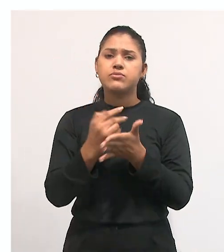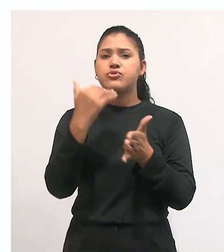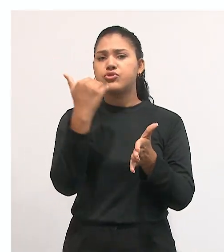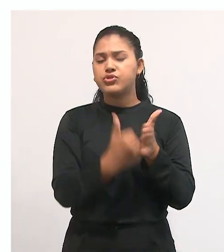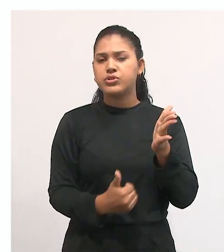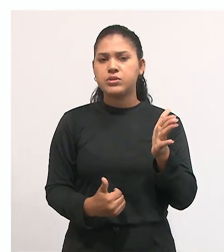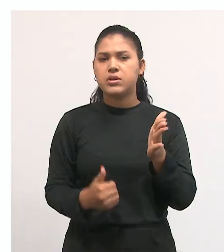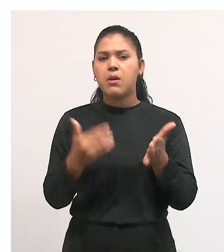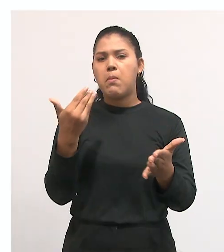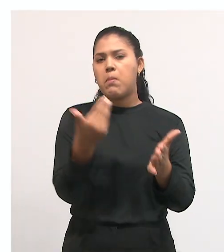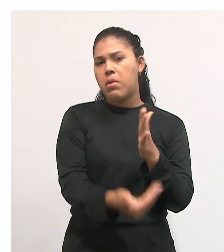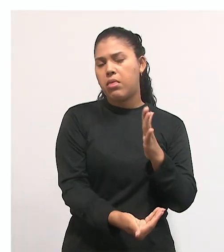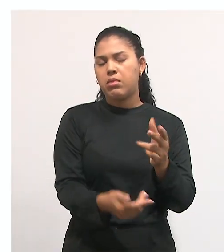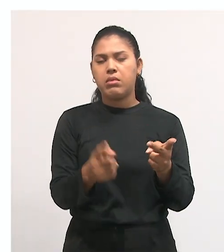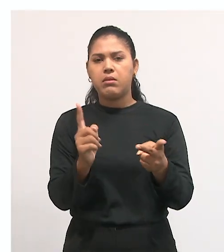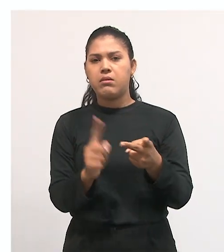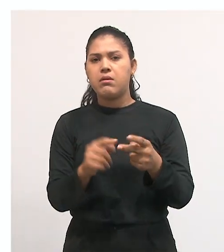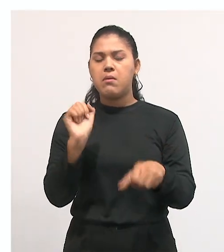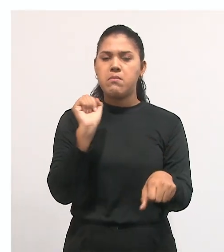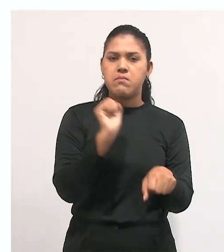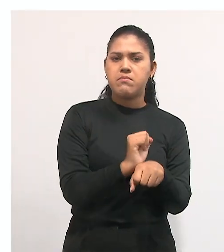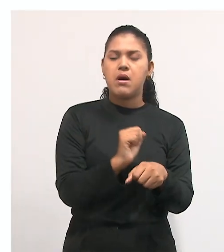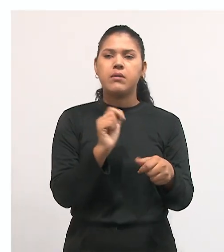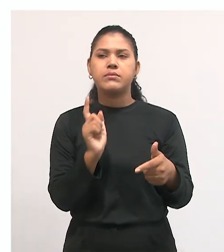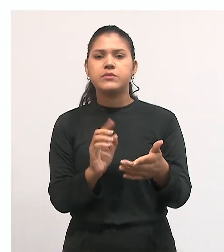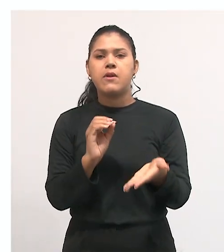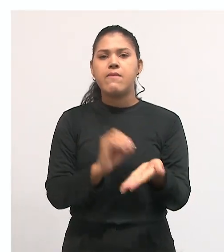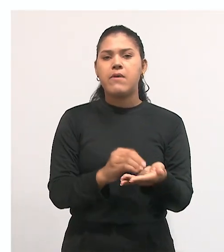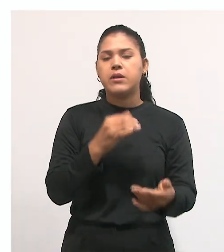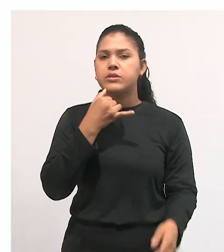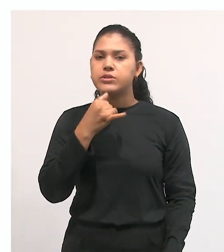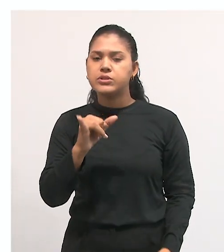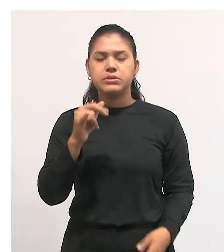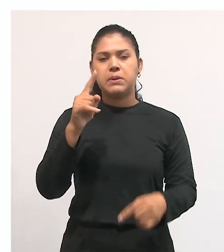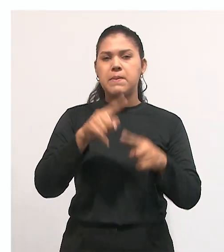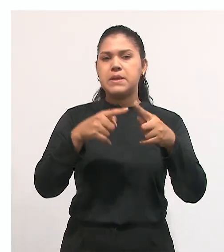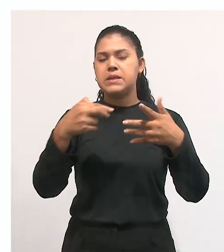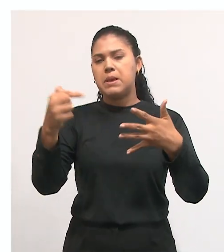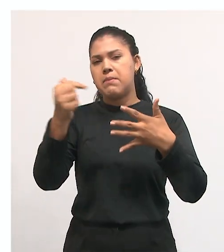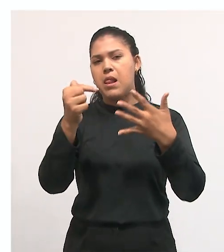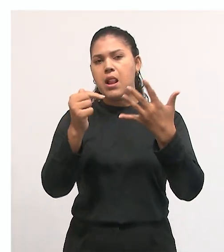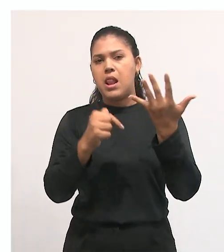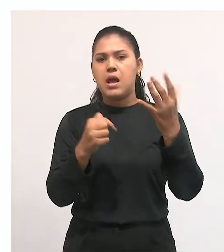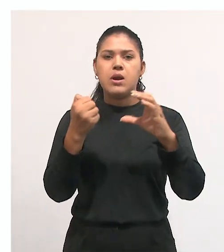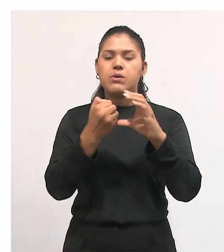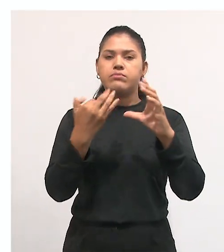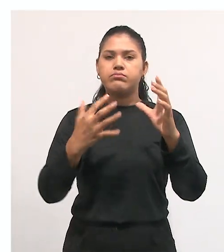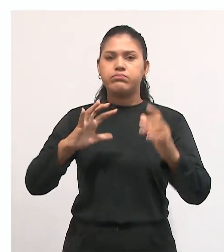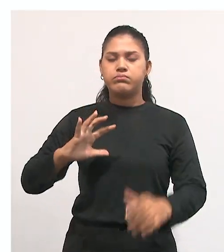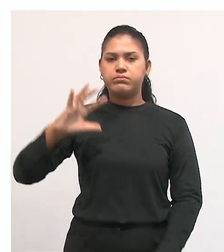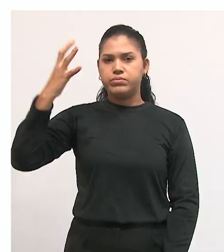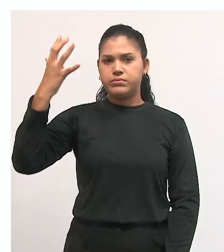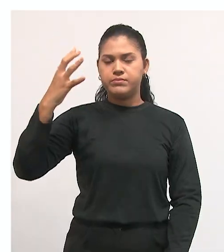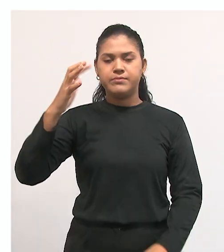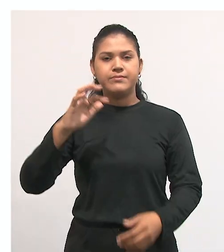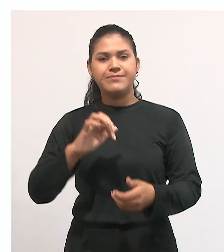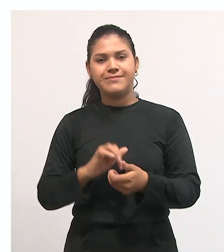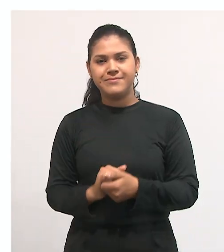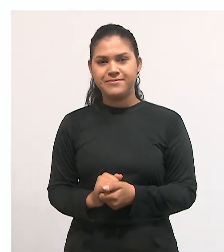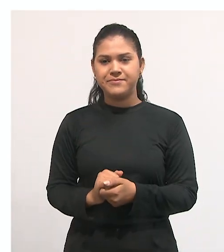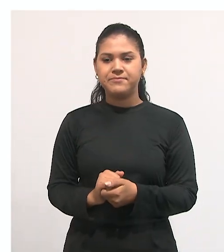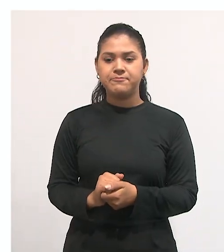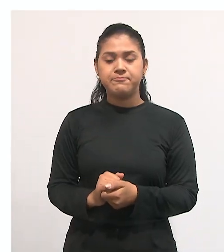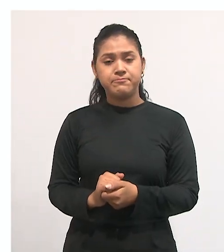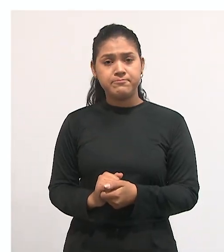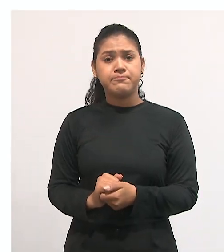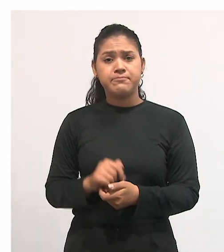atrasos imprevisíveis, como a falta de energia ou danos a equipamentos. Aqui é um exemplo, né? Dessa